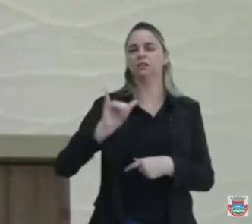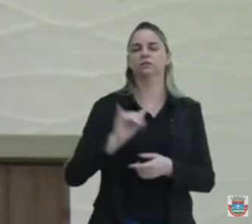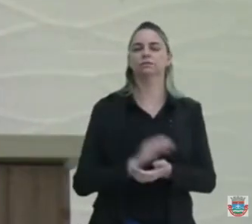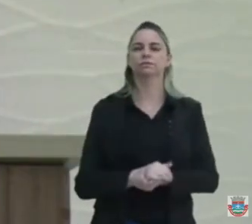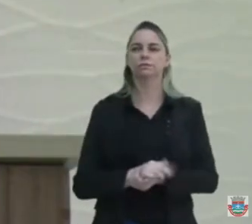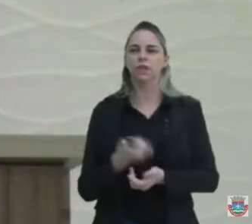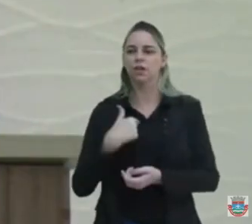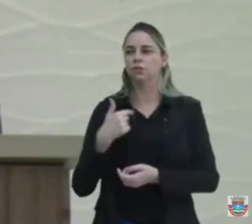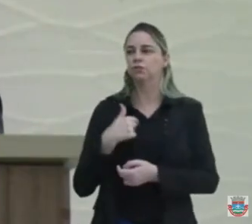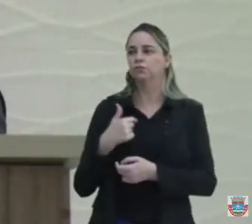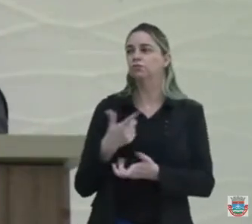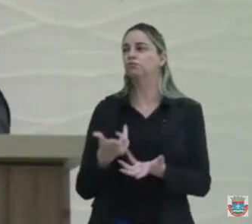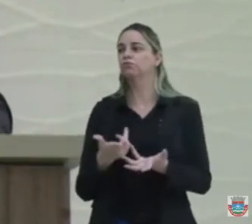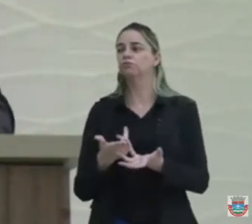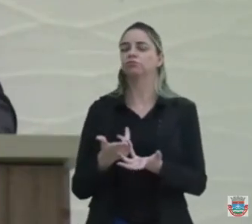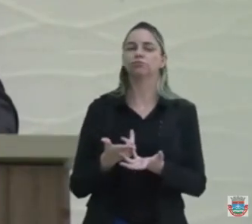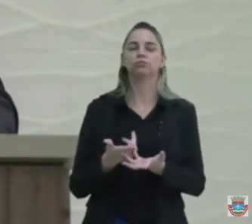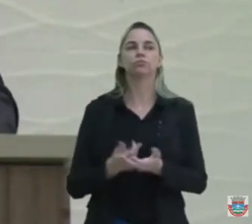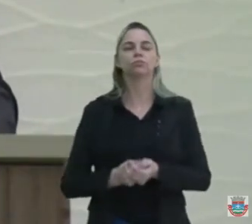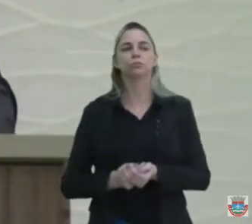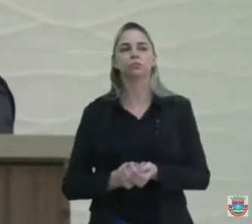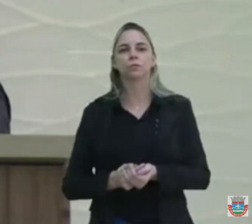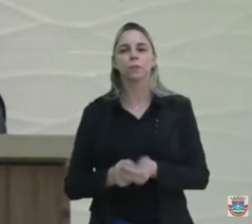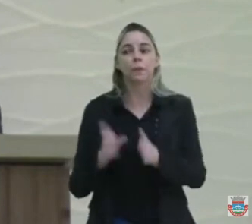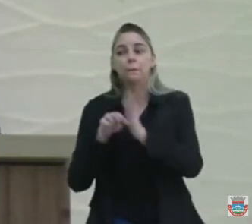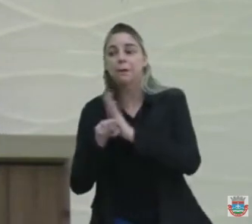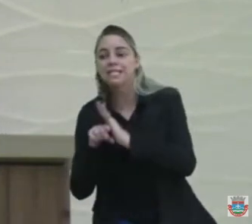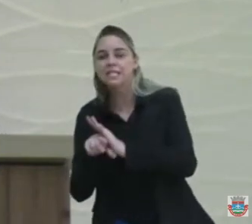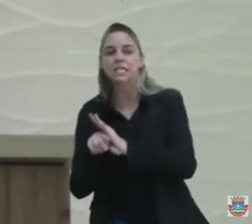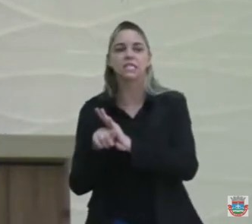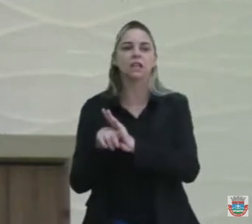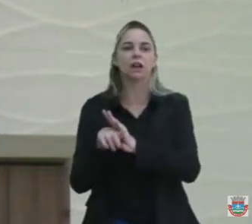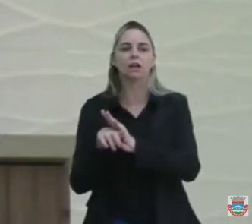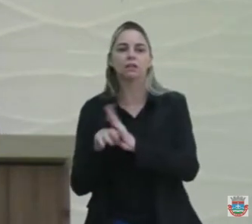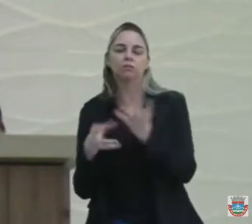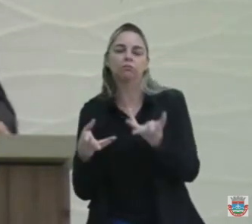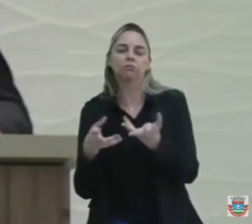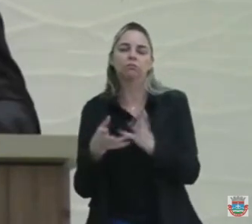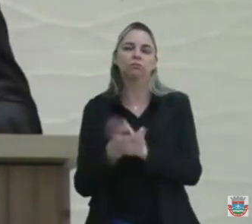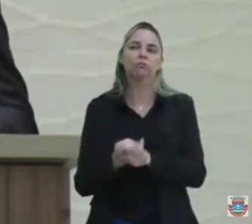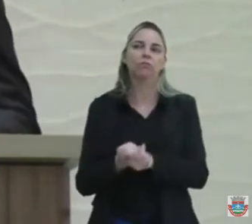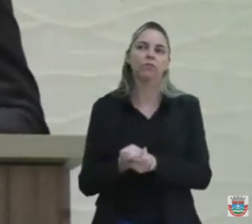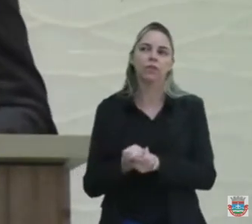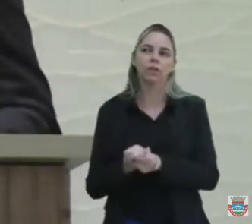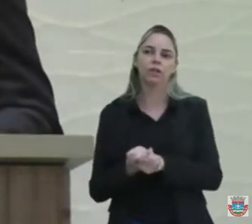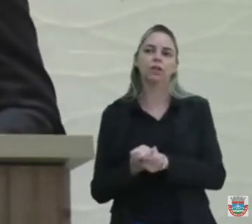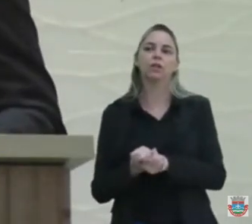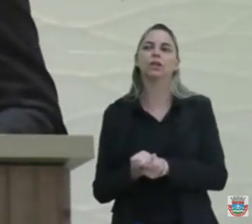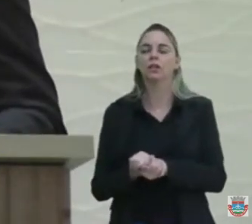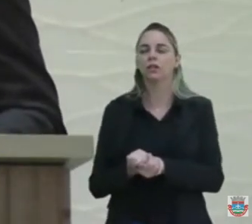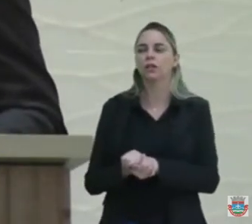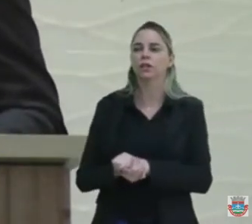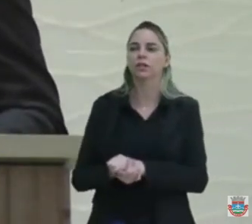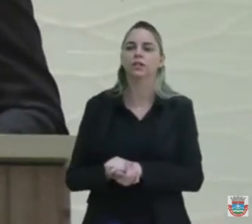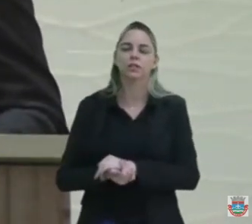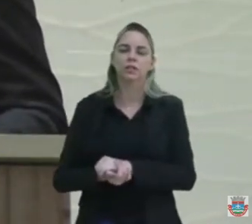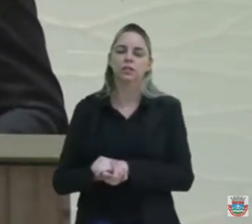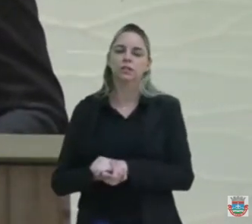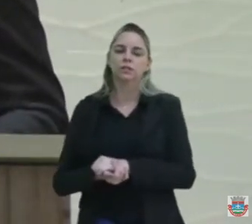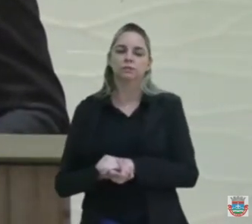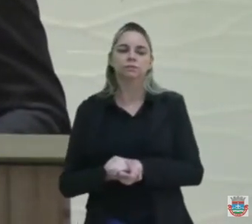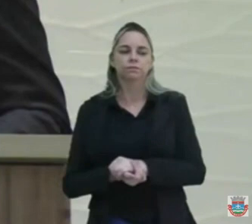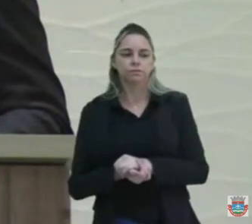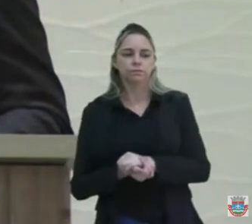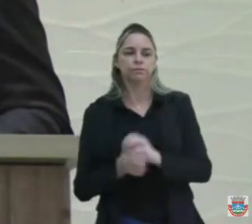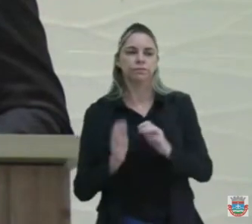as redes que gostam de fazer algumas pesquisas, algumas, que não é nem pesquisa que chama agora, como é que chama? Nas redes